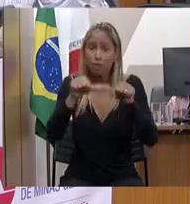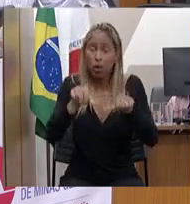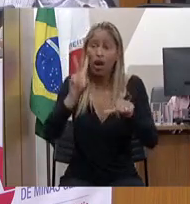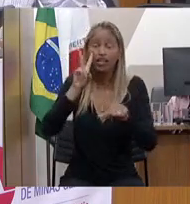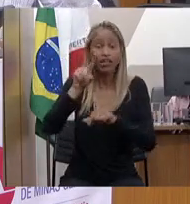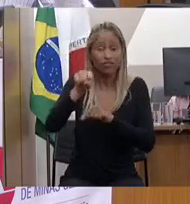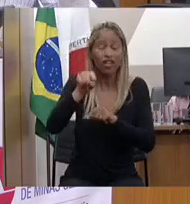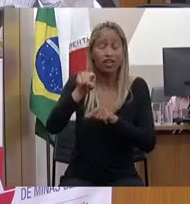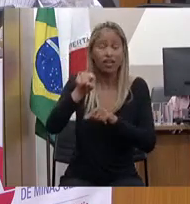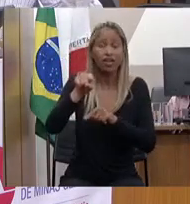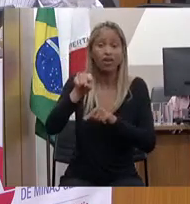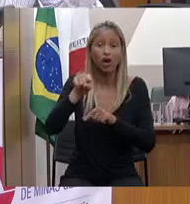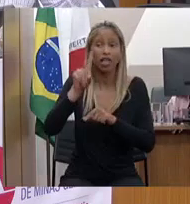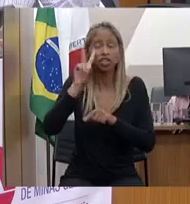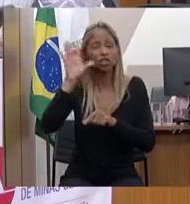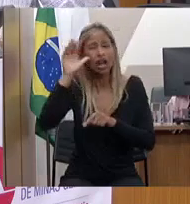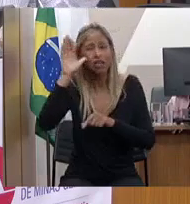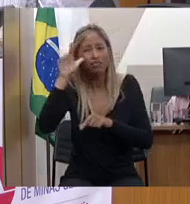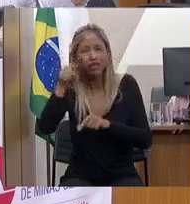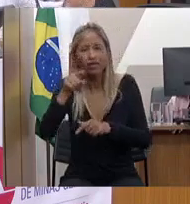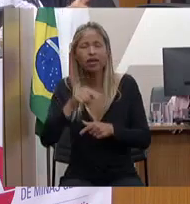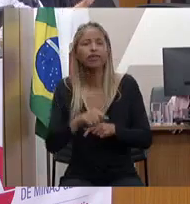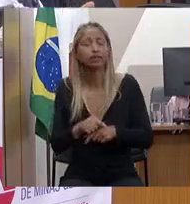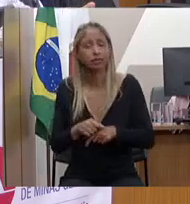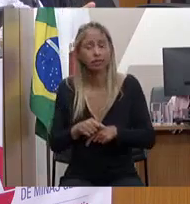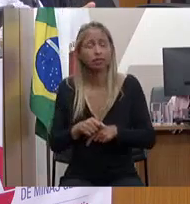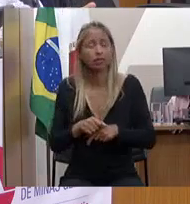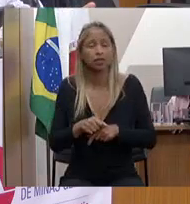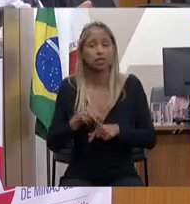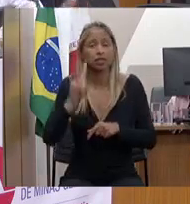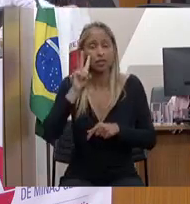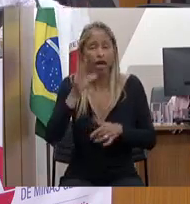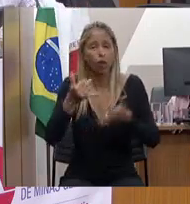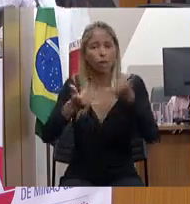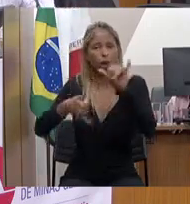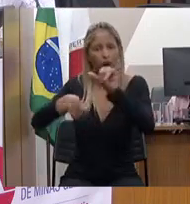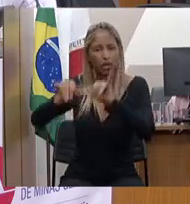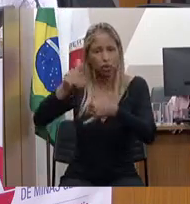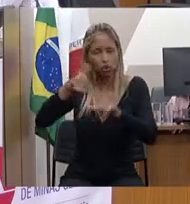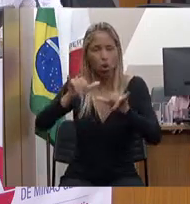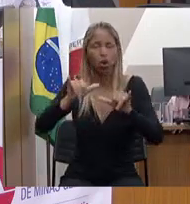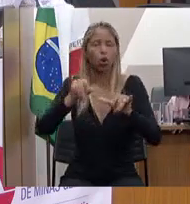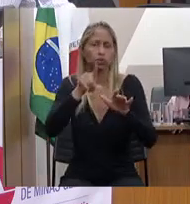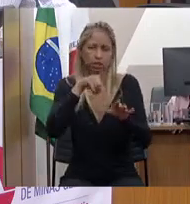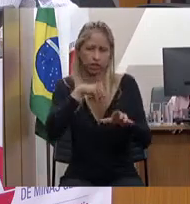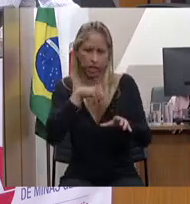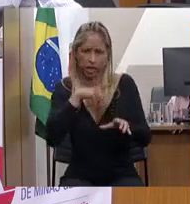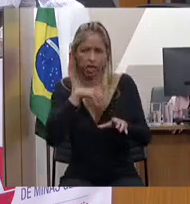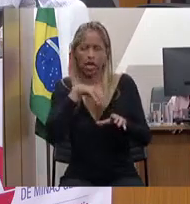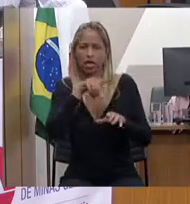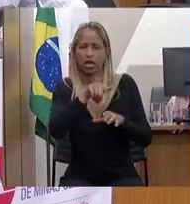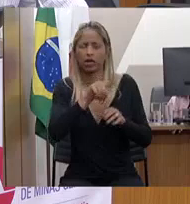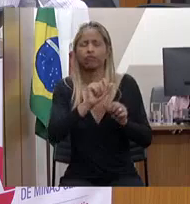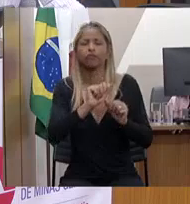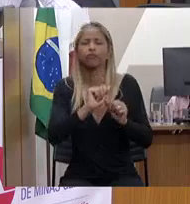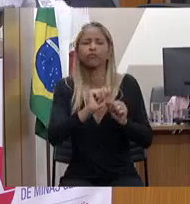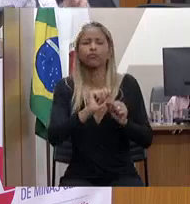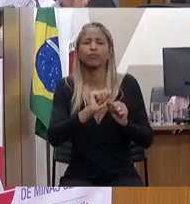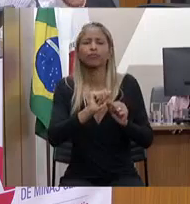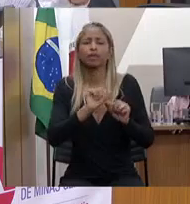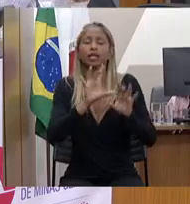vendo né a gente está assistindo a gente tem um ambulatório né de doenças profissionais e serviço